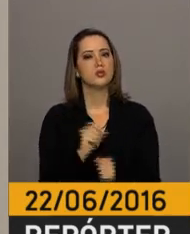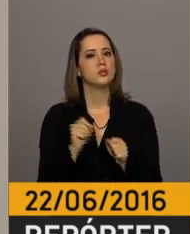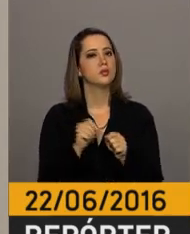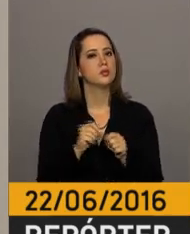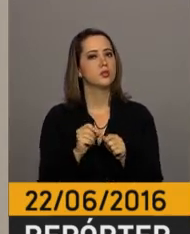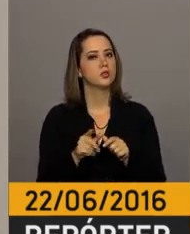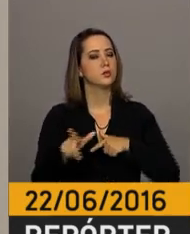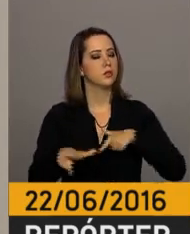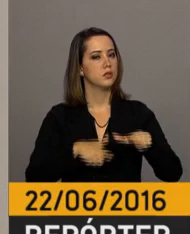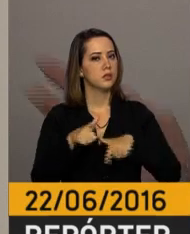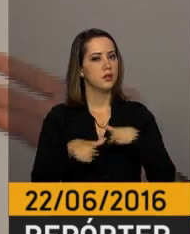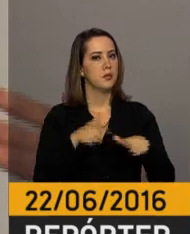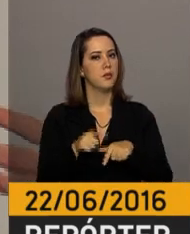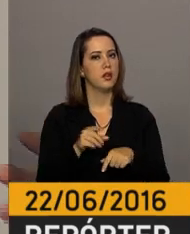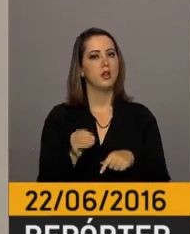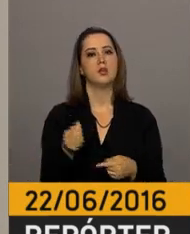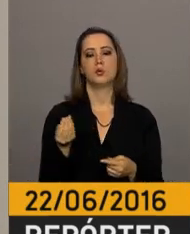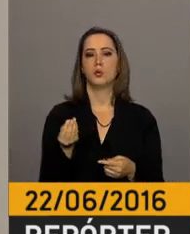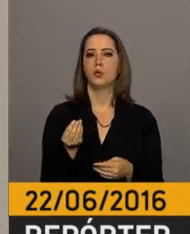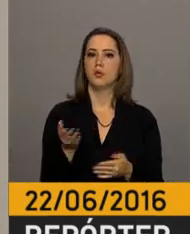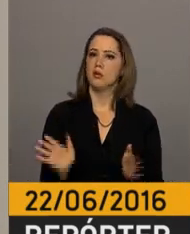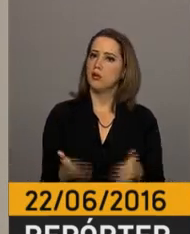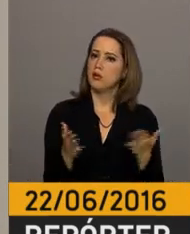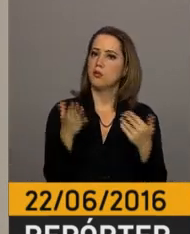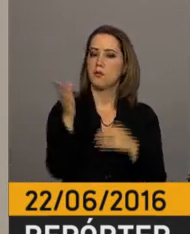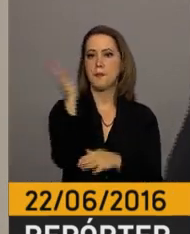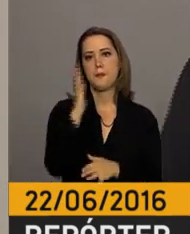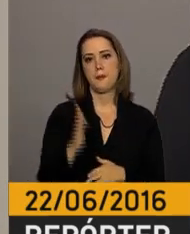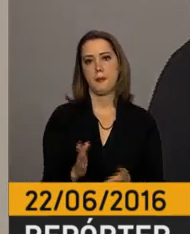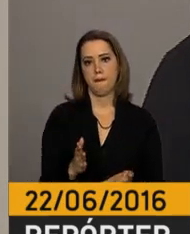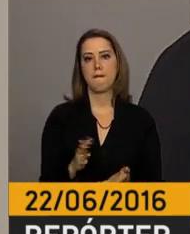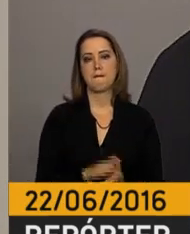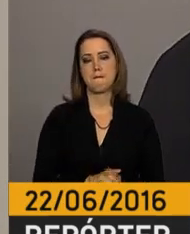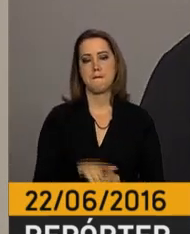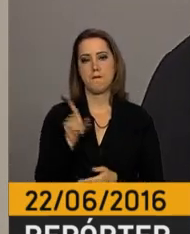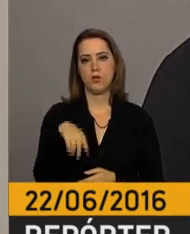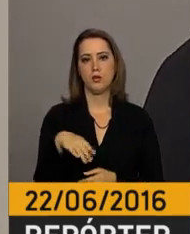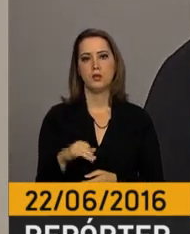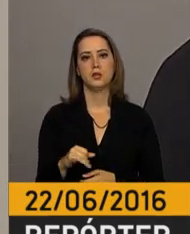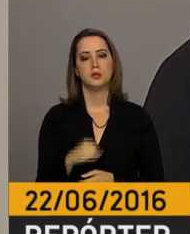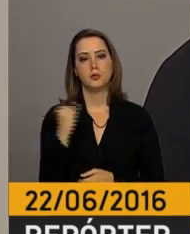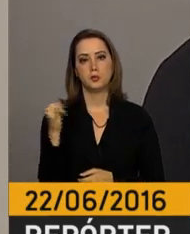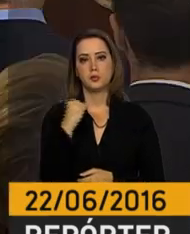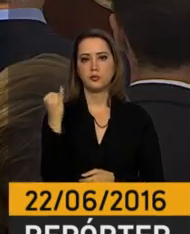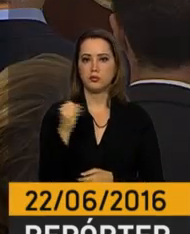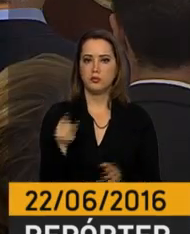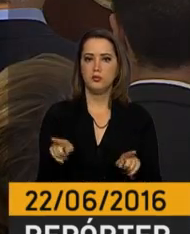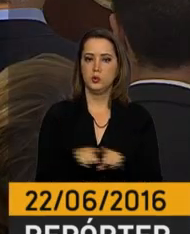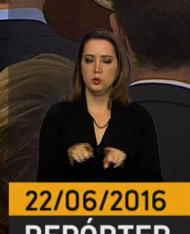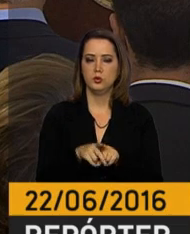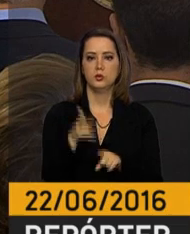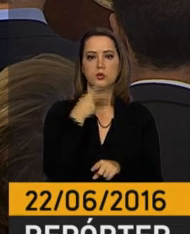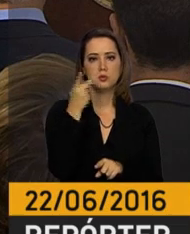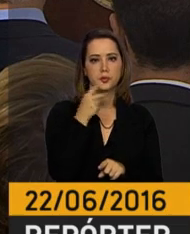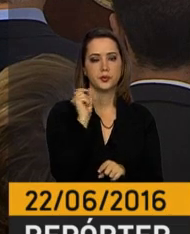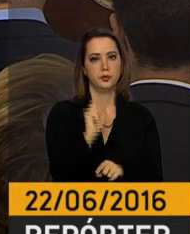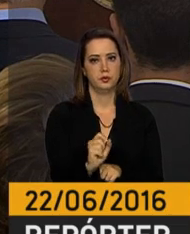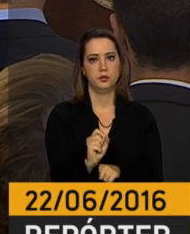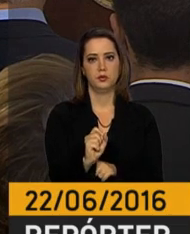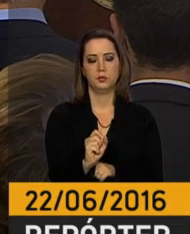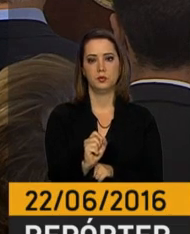beneficiam o país interessante registrar o ministro Diogo já mencionou o caso